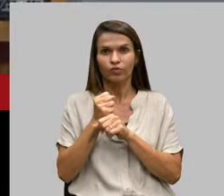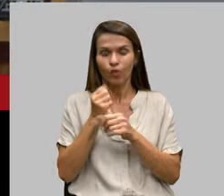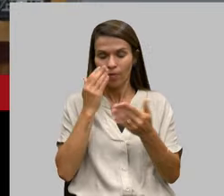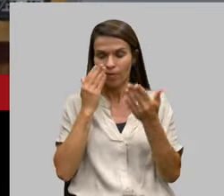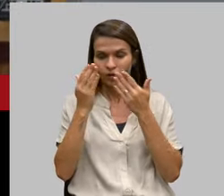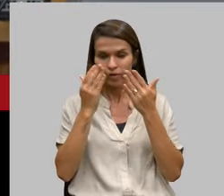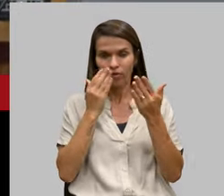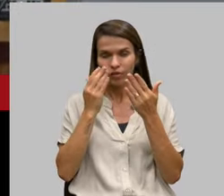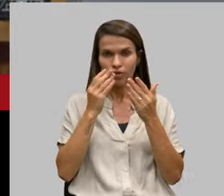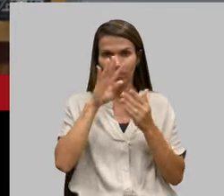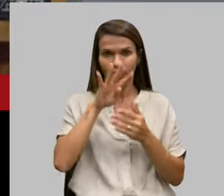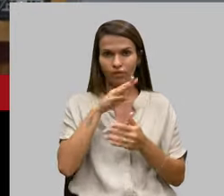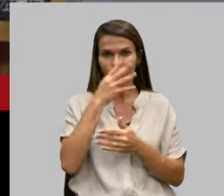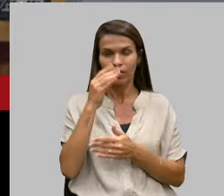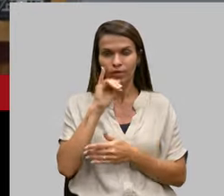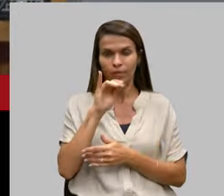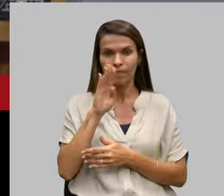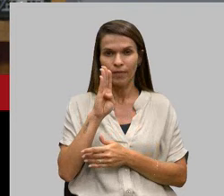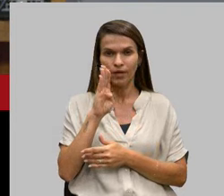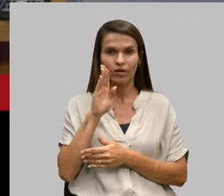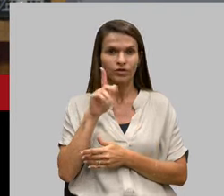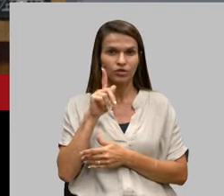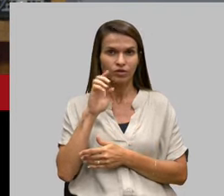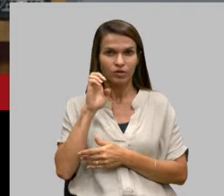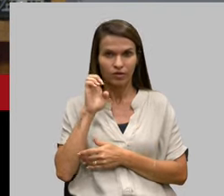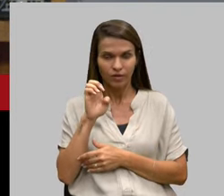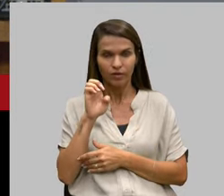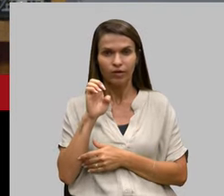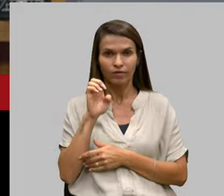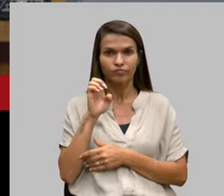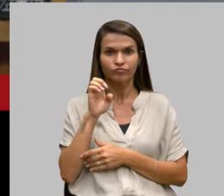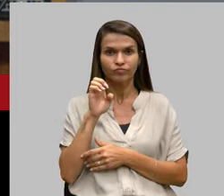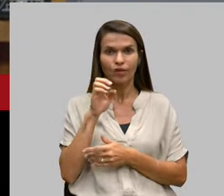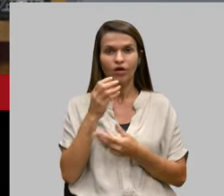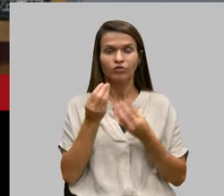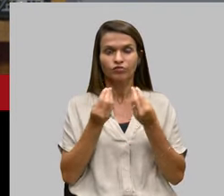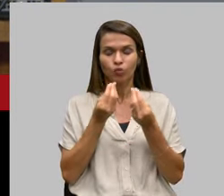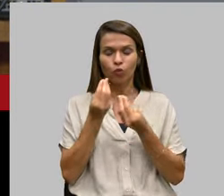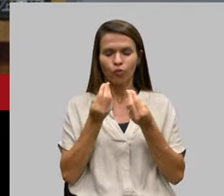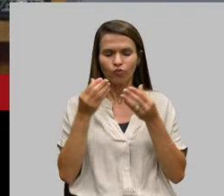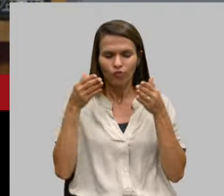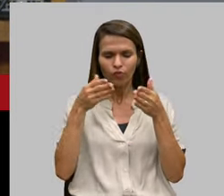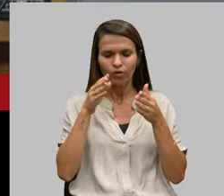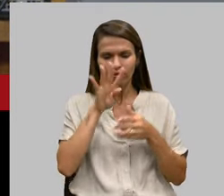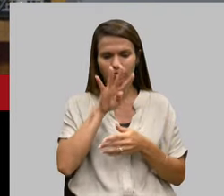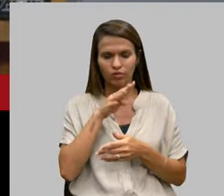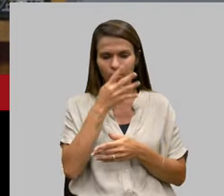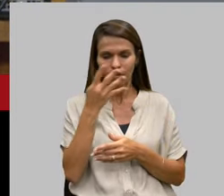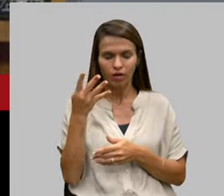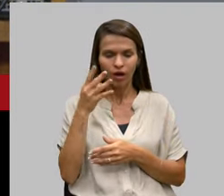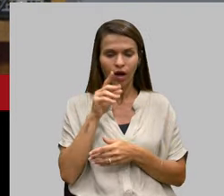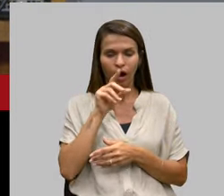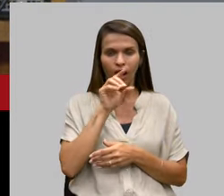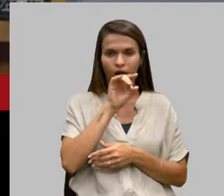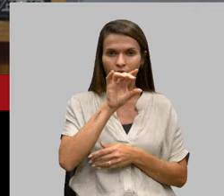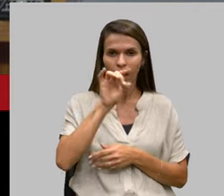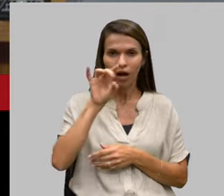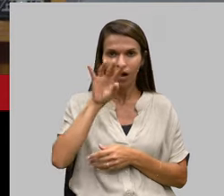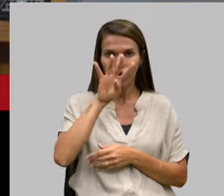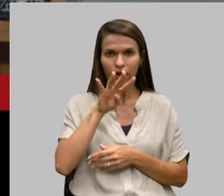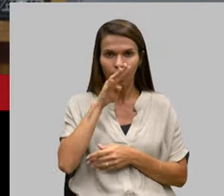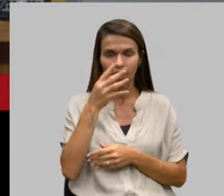150 milhões lá a questão da aplicação da tabela e se você pegar cada uma das tabelas previstas do cálculo